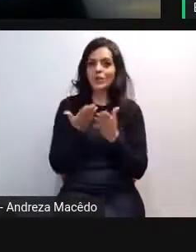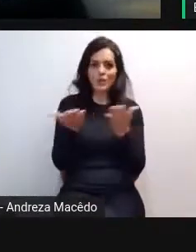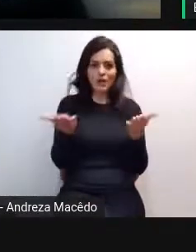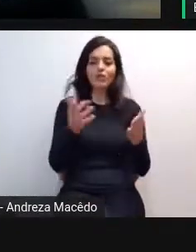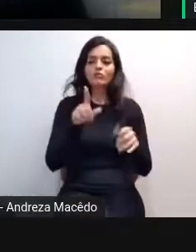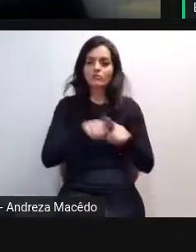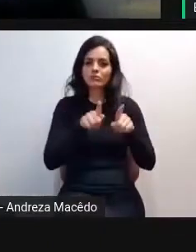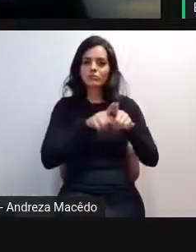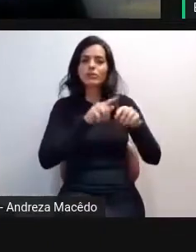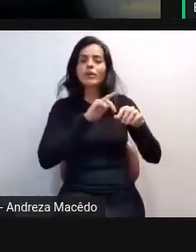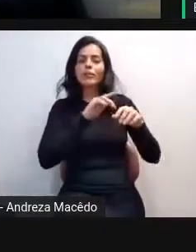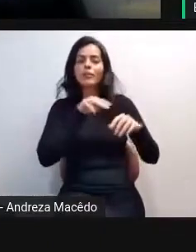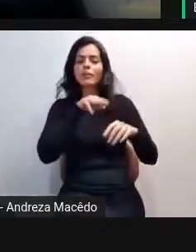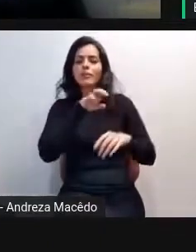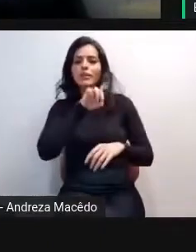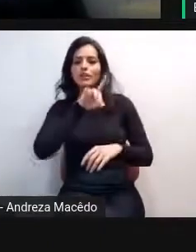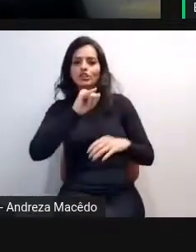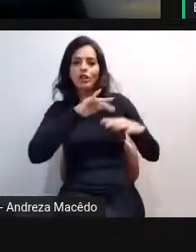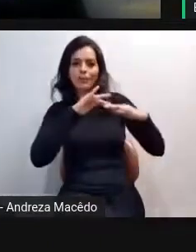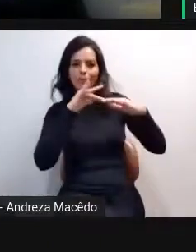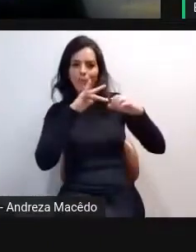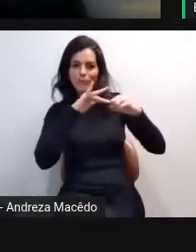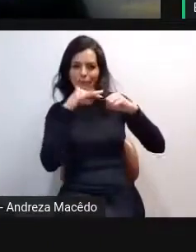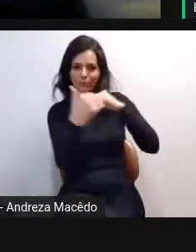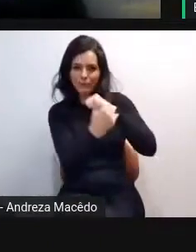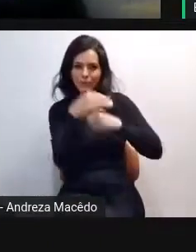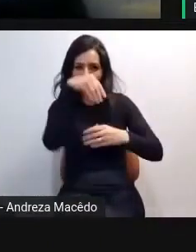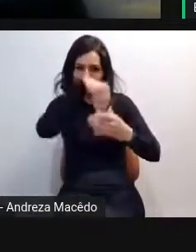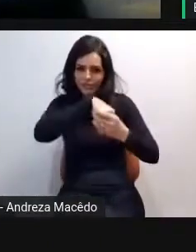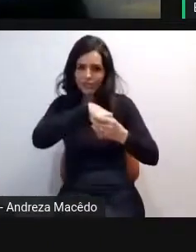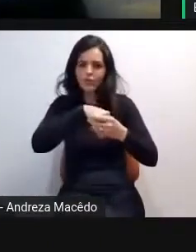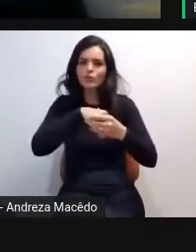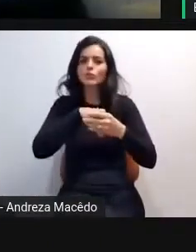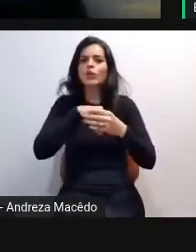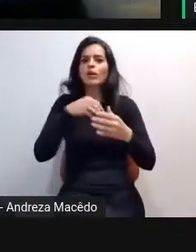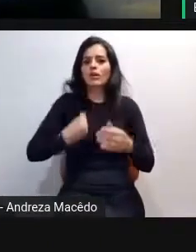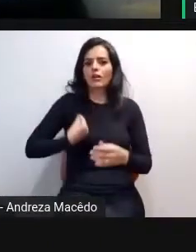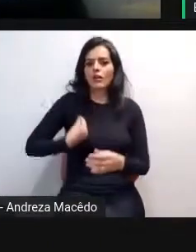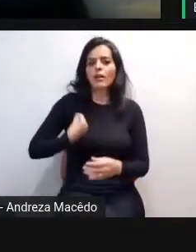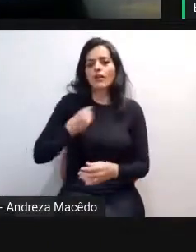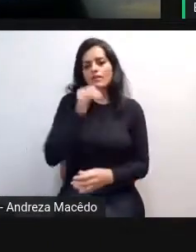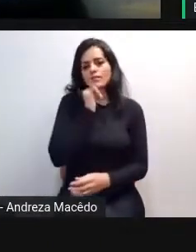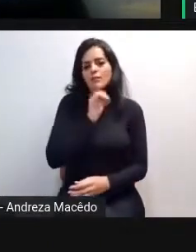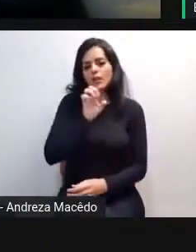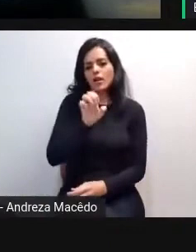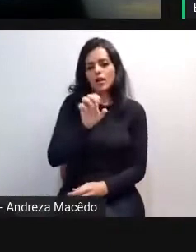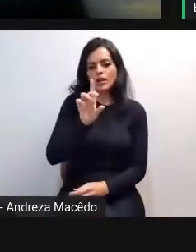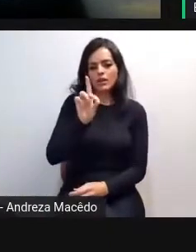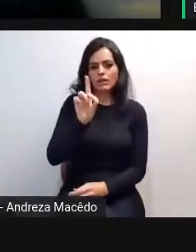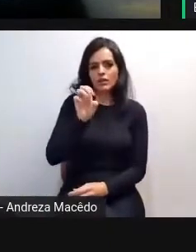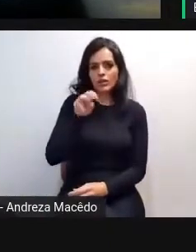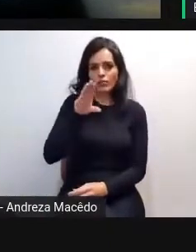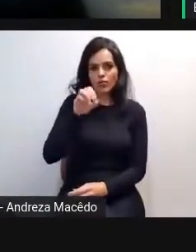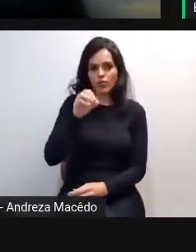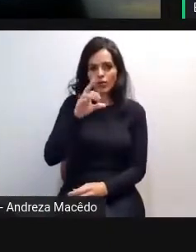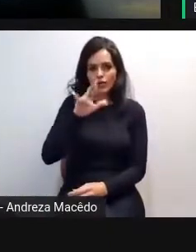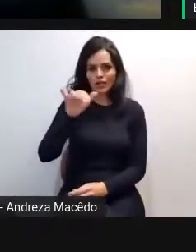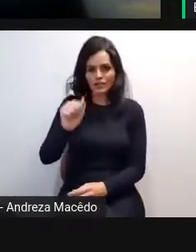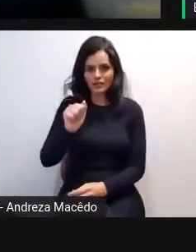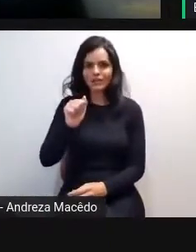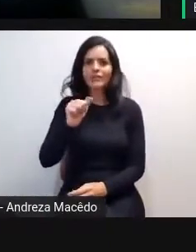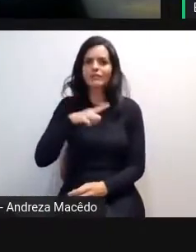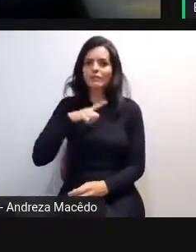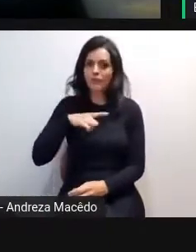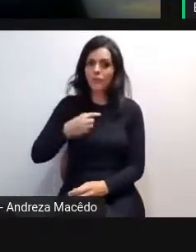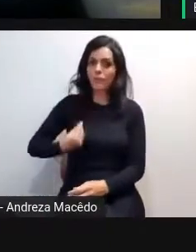sociais institucionais, os canais de participação, como é a democracia, etc. A gente vê que